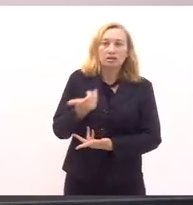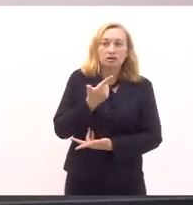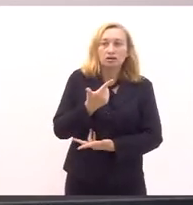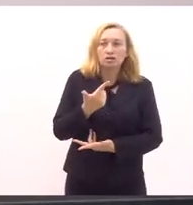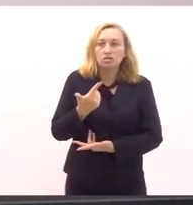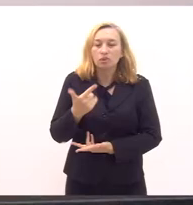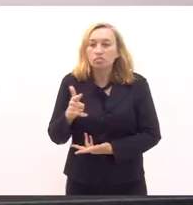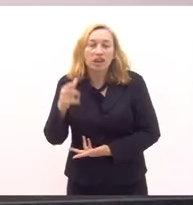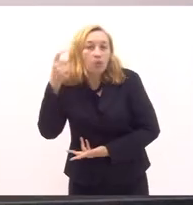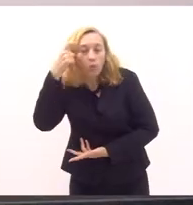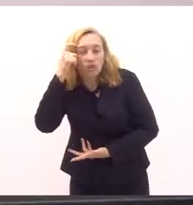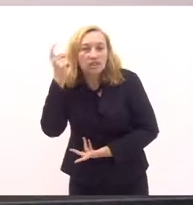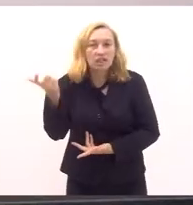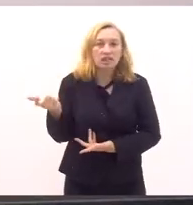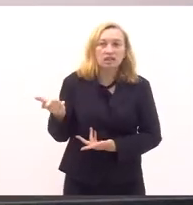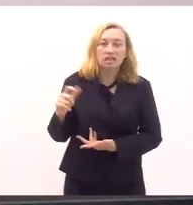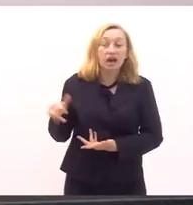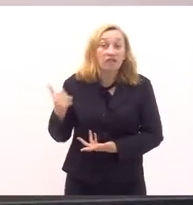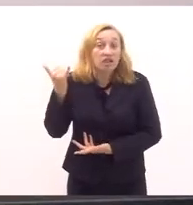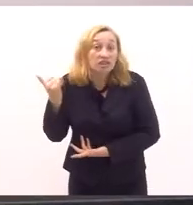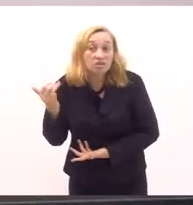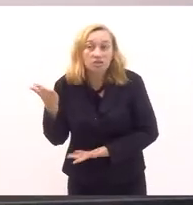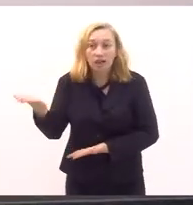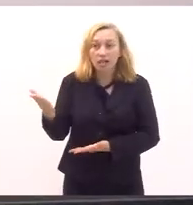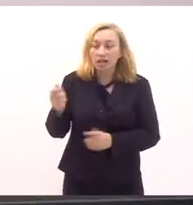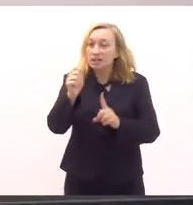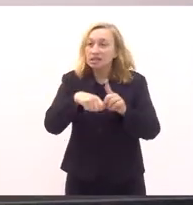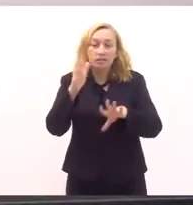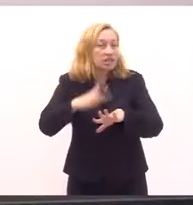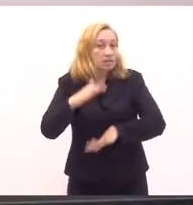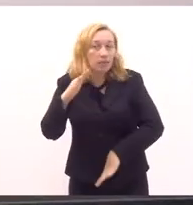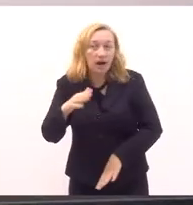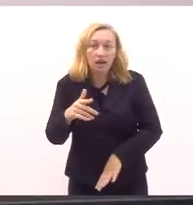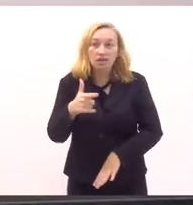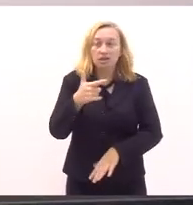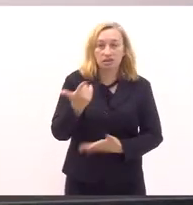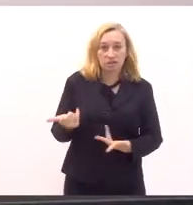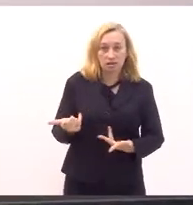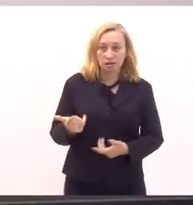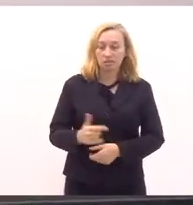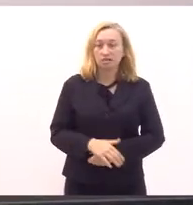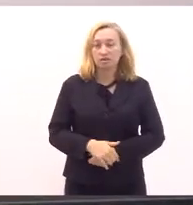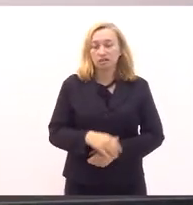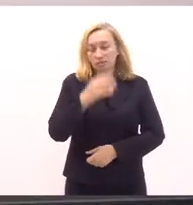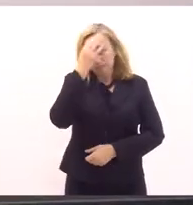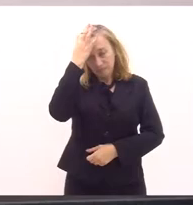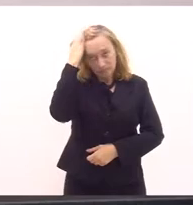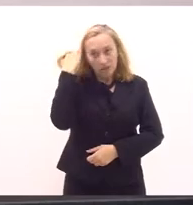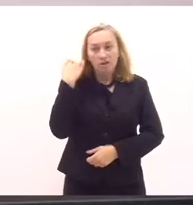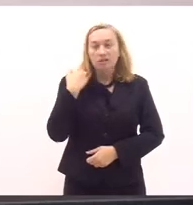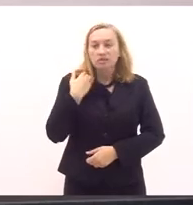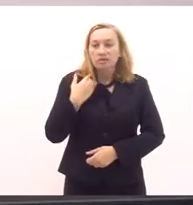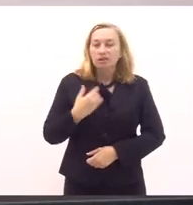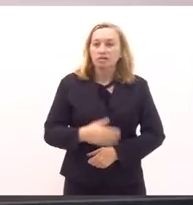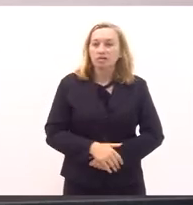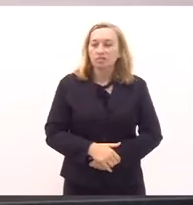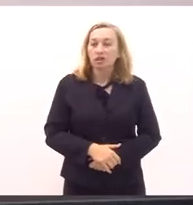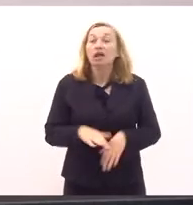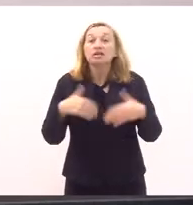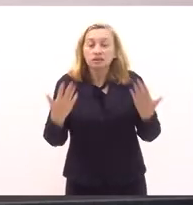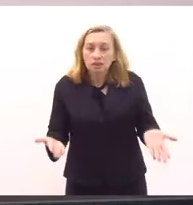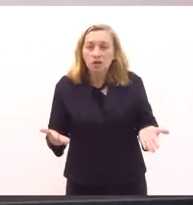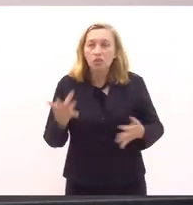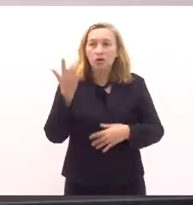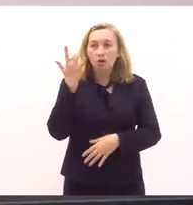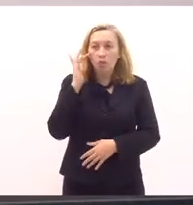Não existe um consenso. A inflação está aí, é desse mês, é a mais alta de todos os 20 e tantos anos. Poxa vida. Então, acho